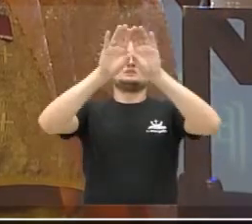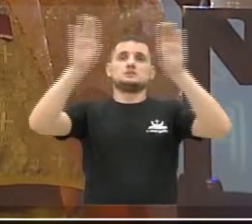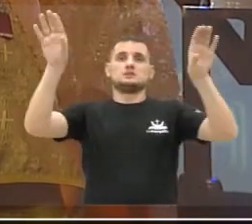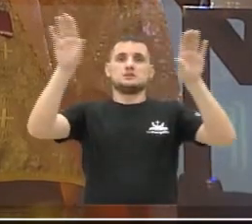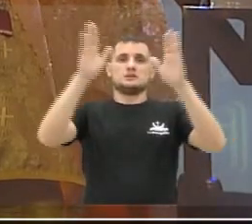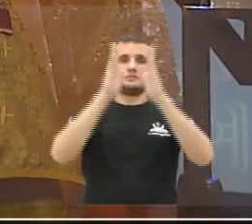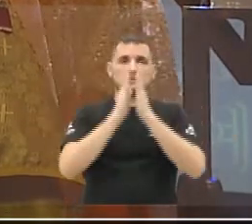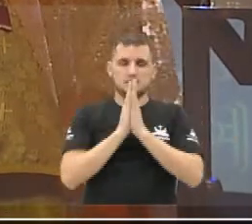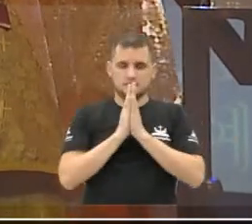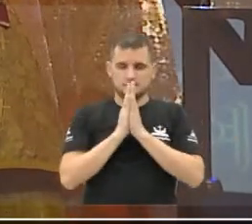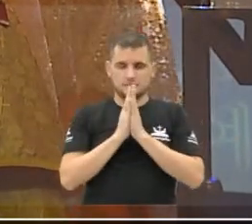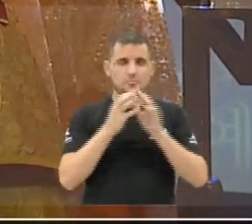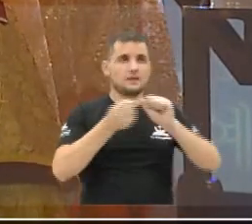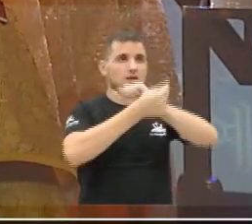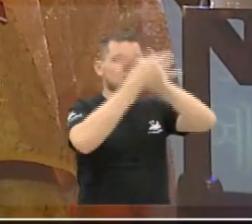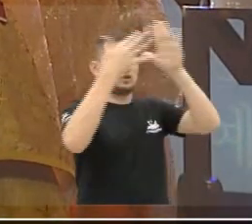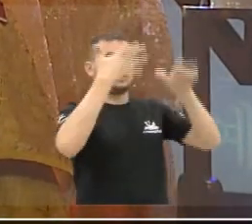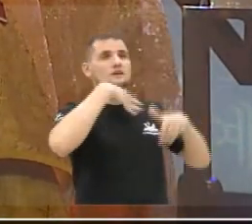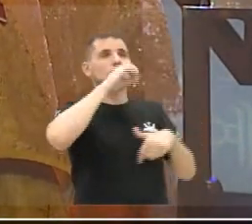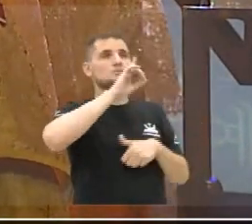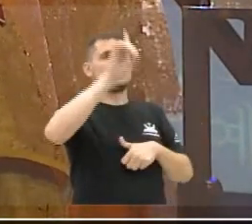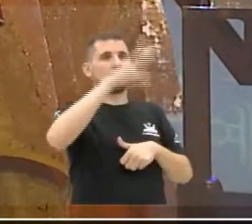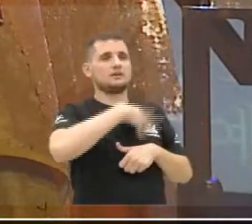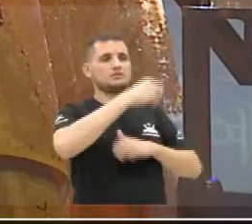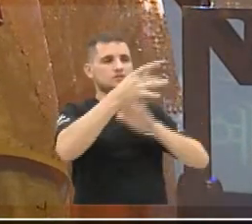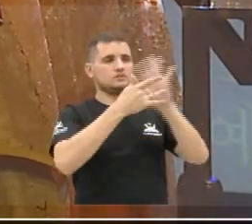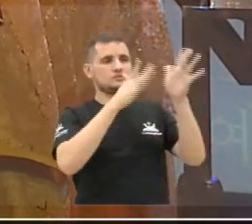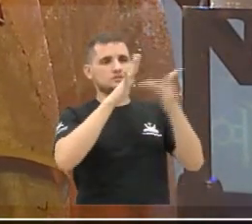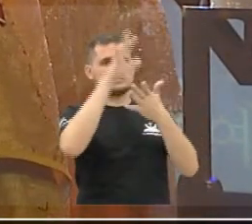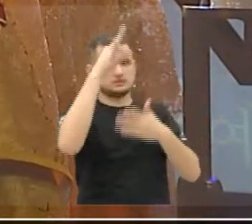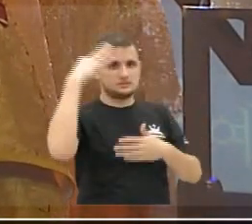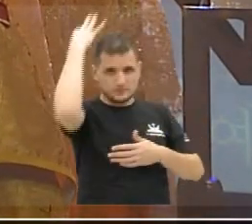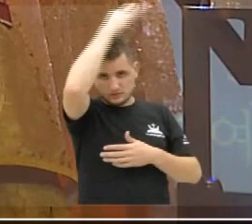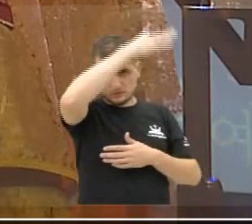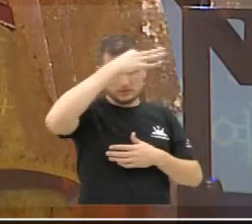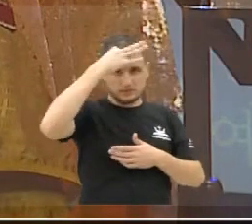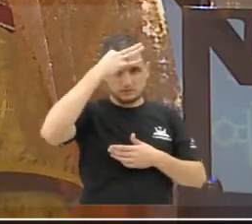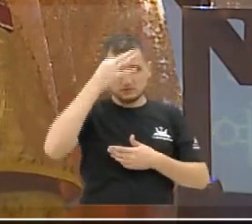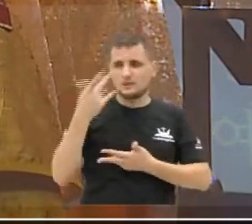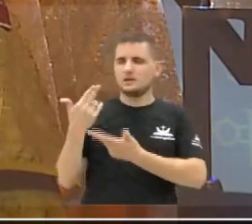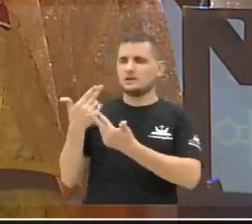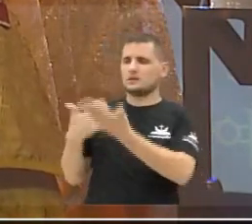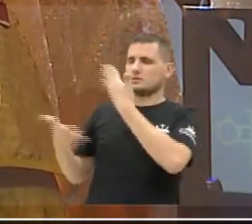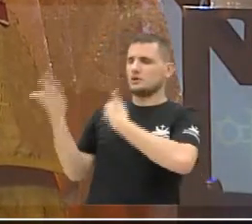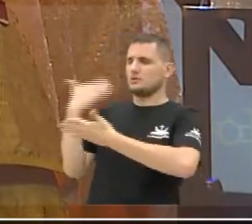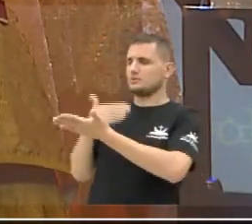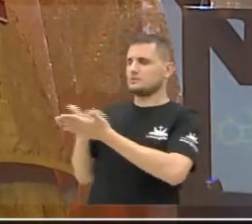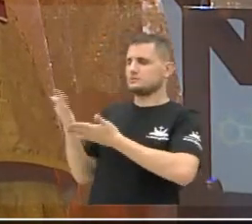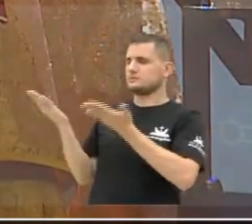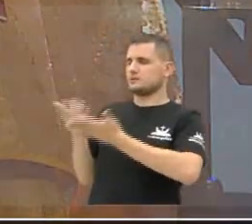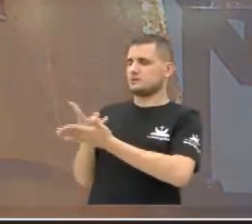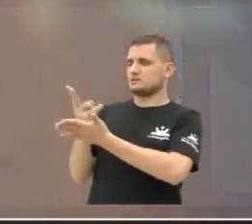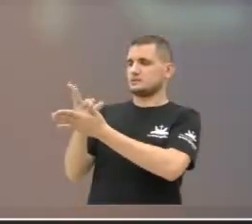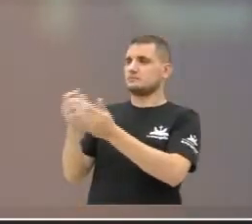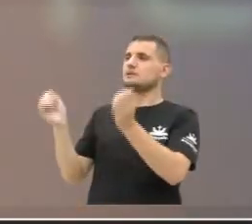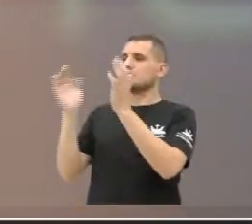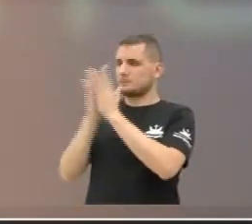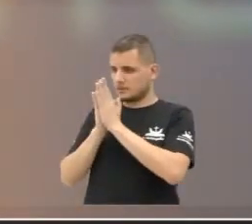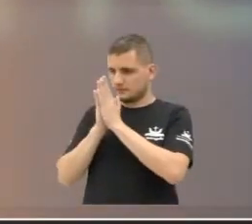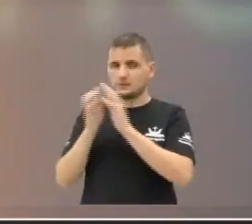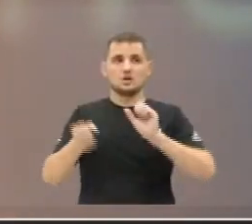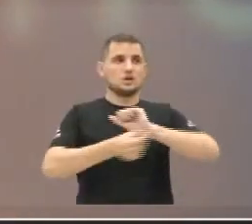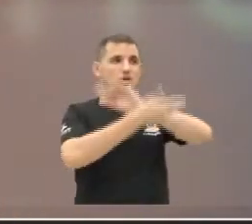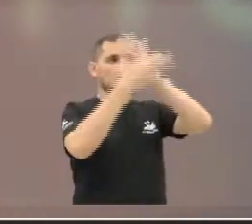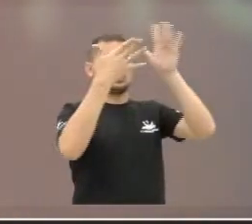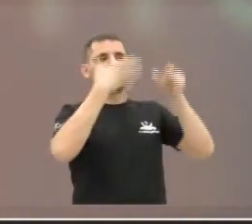morte. Amém. Glória ao Pai, ao Filho e ao Espírito Santo. Como era no princípio, agora e sempre. Amém. Glória ao Pai,